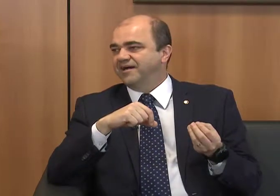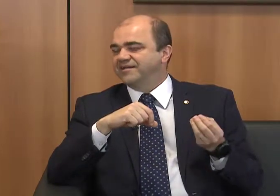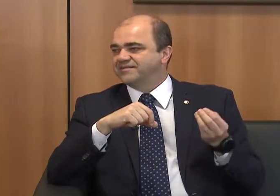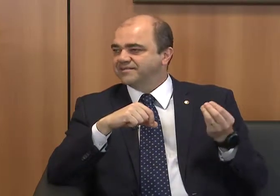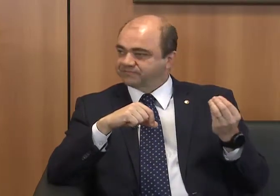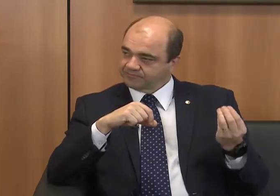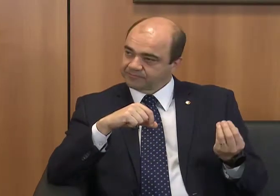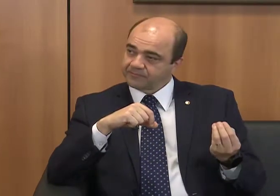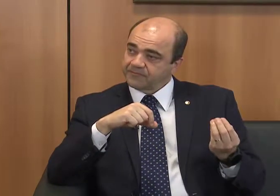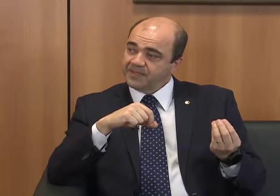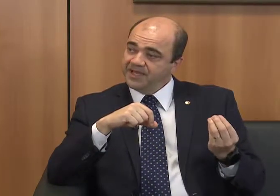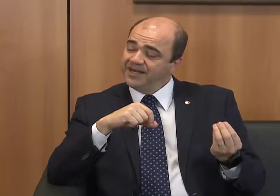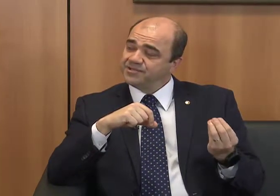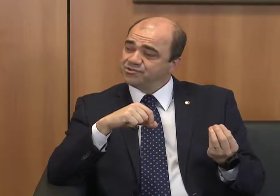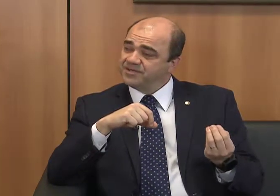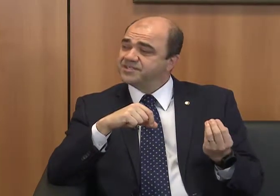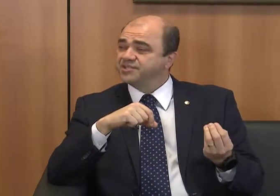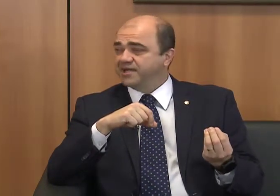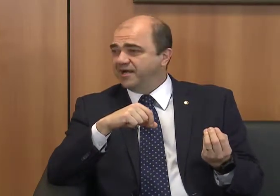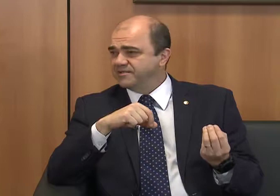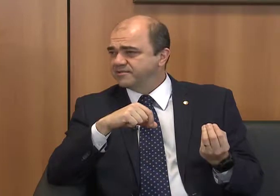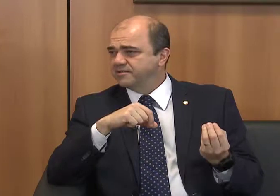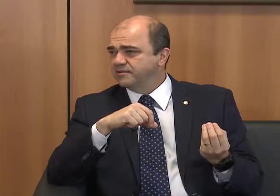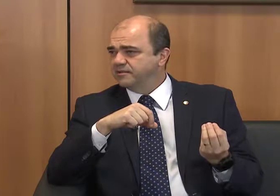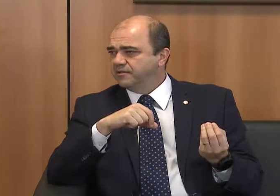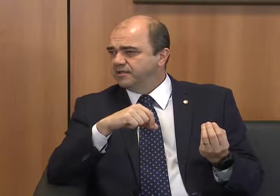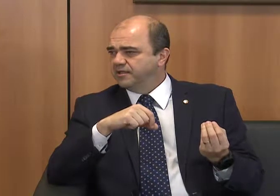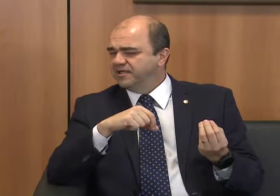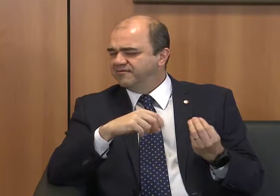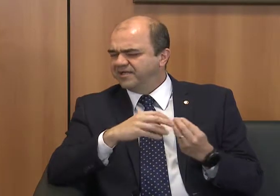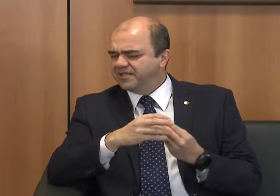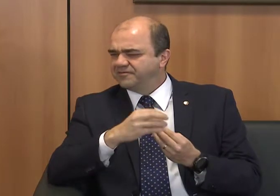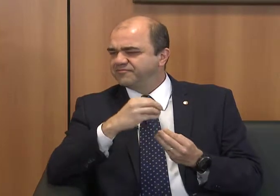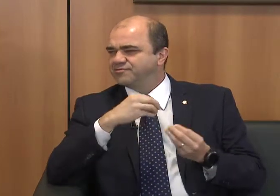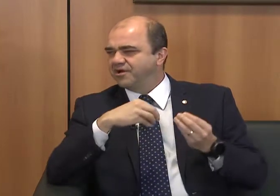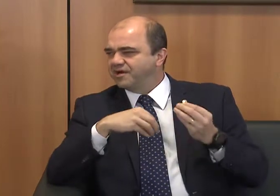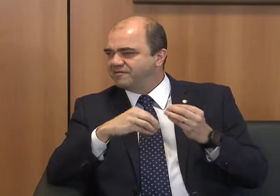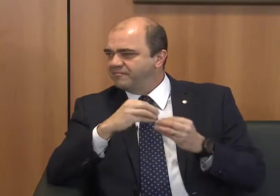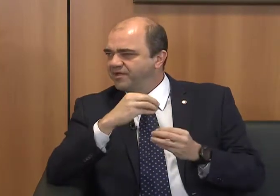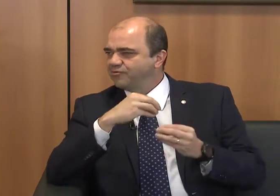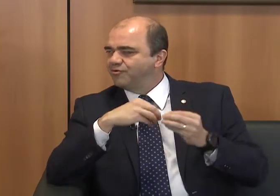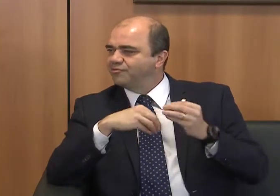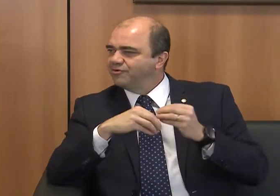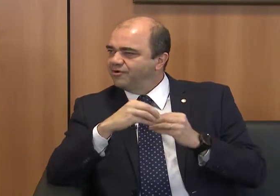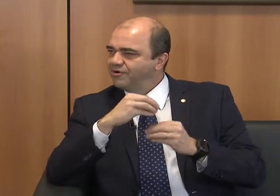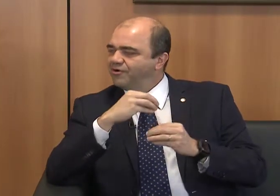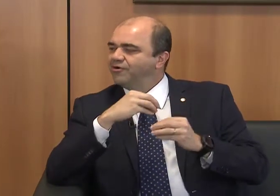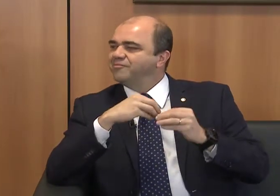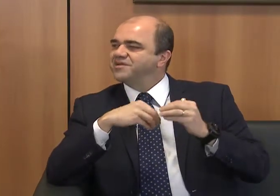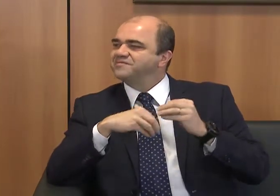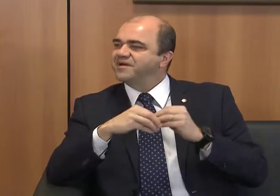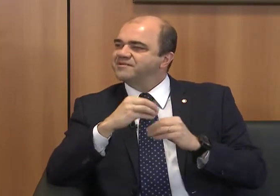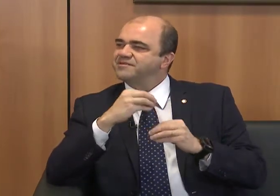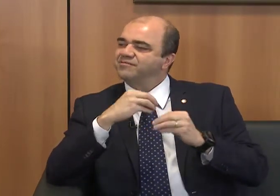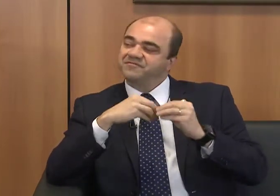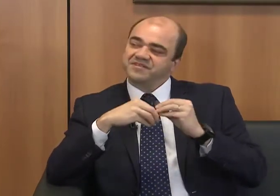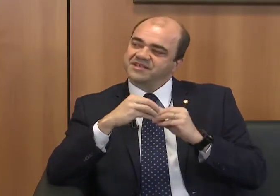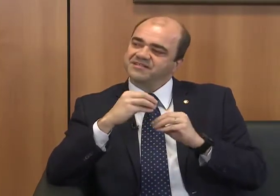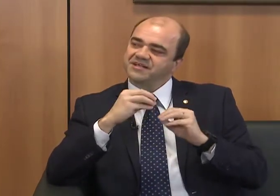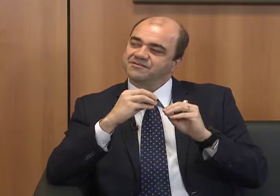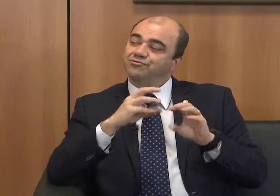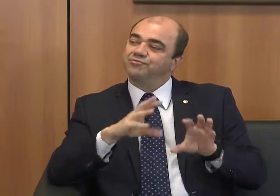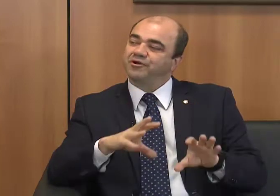fiscalizar as eleições sindicais, que na verdade funcionava meio como uma espécie de